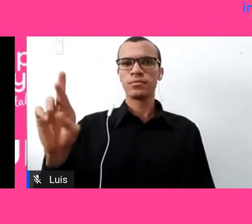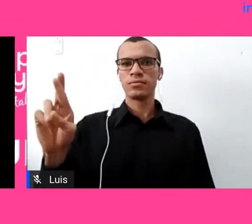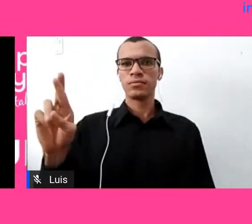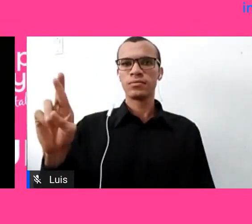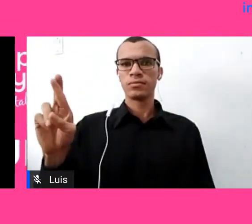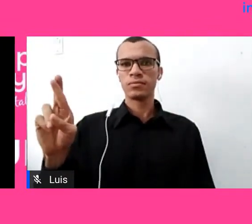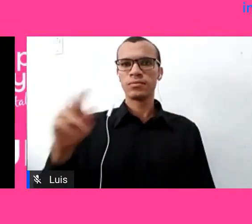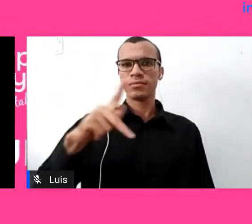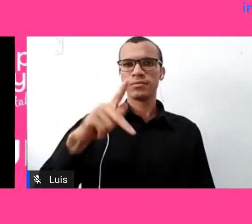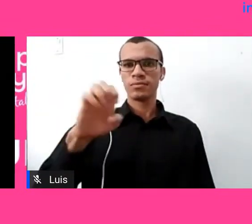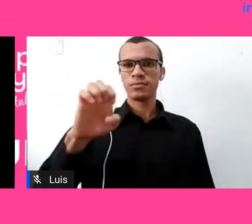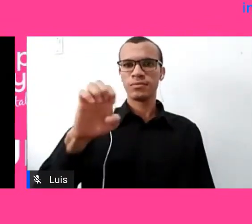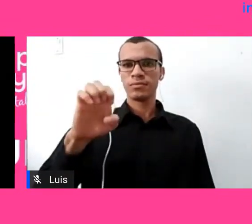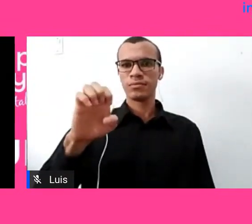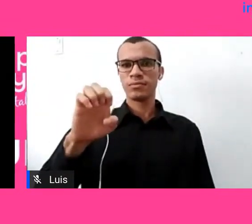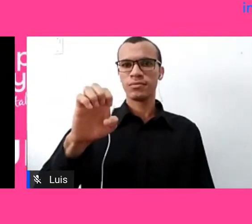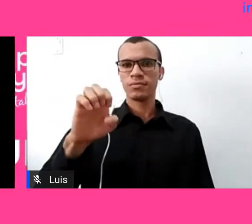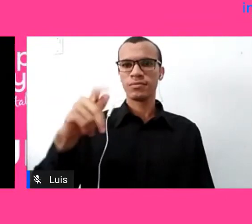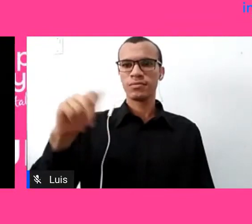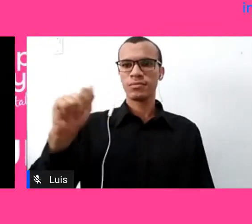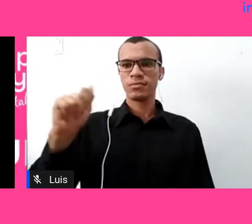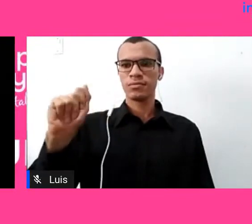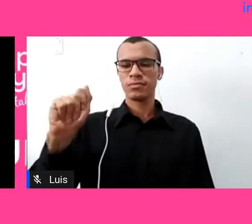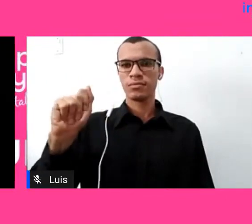P-E, né?